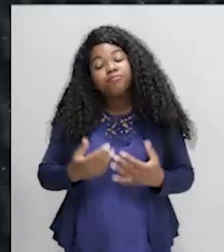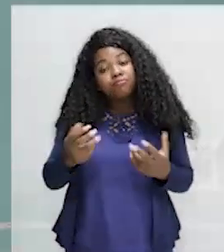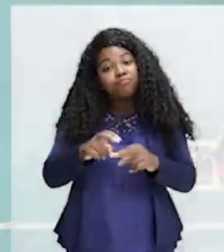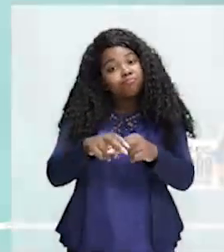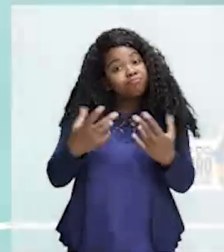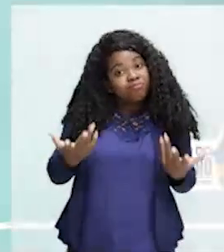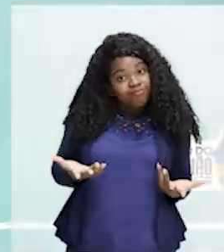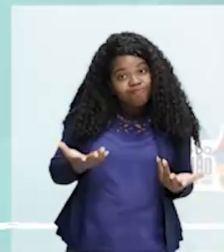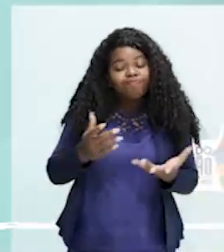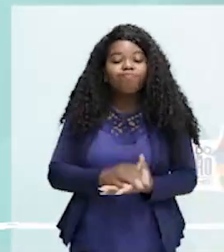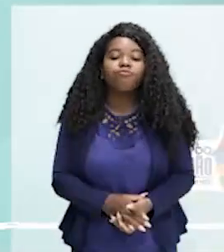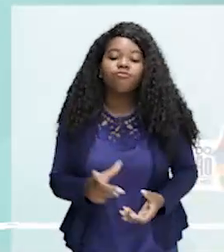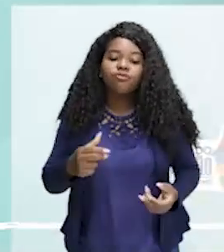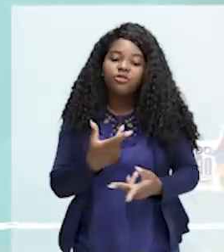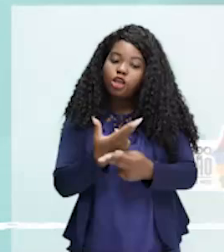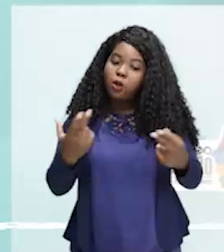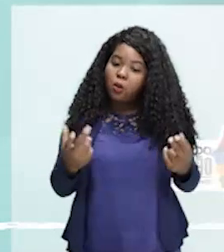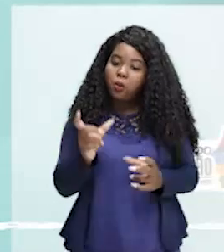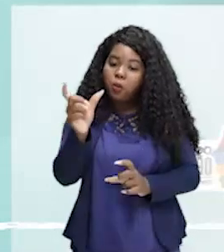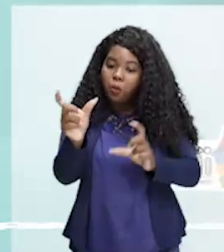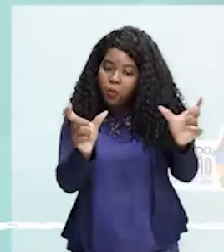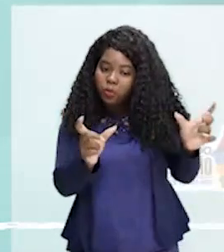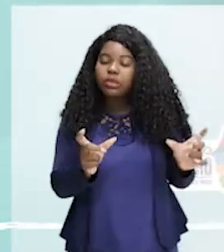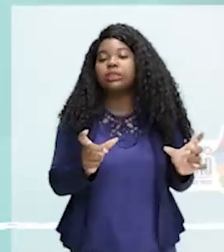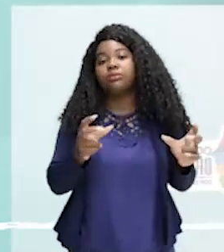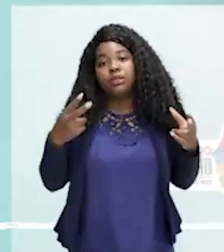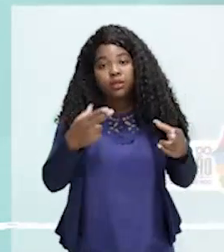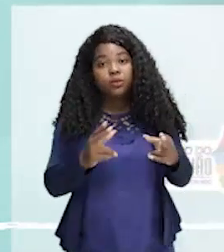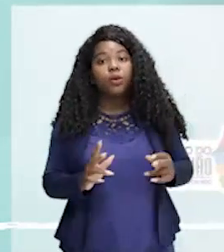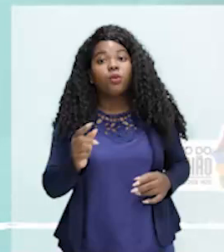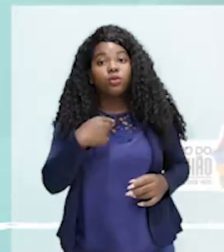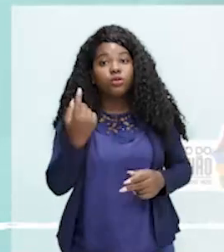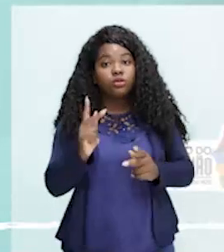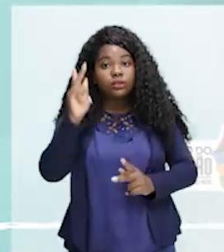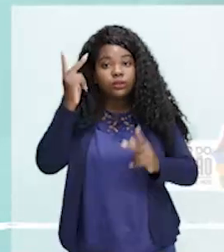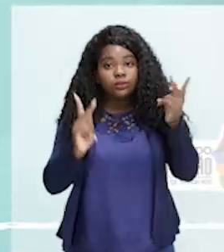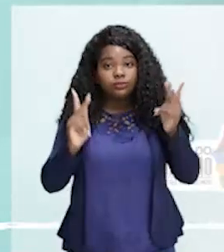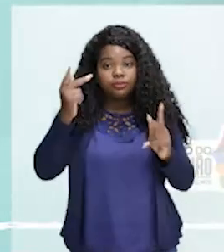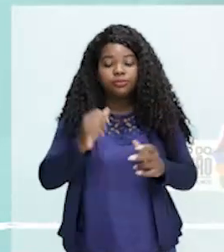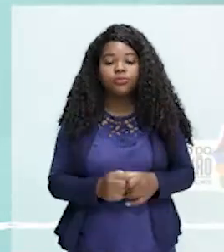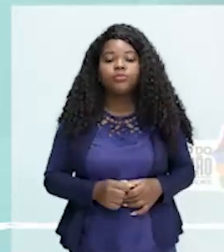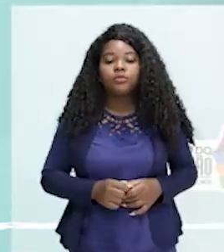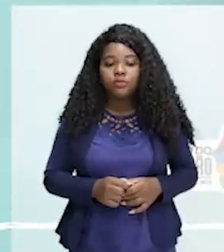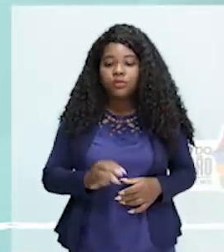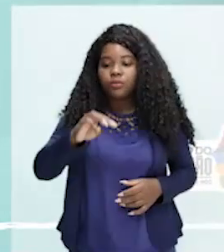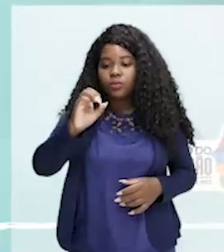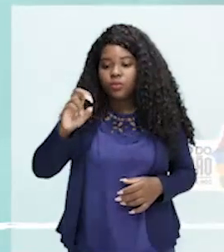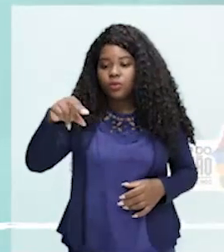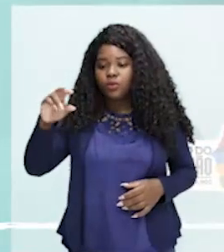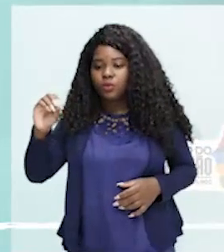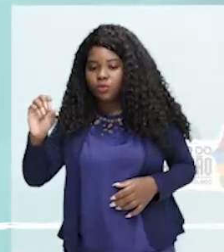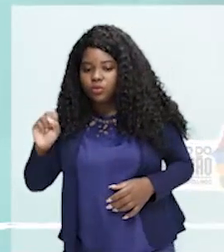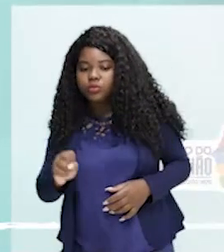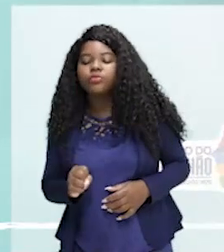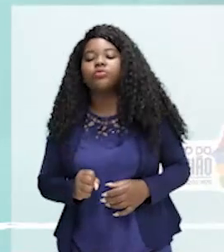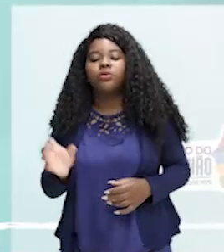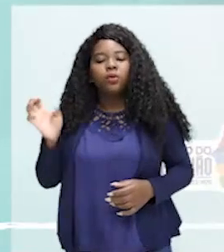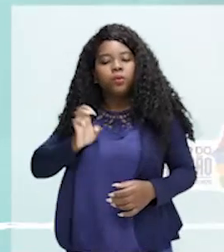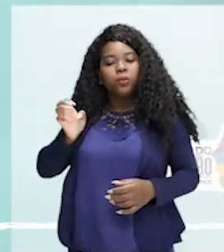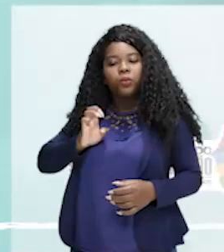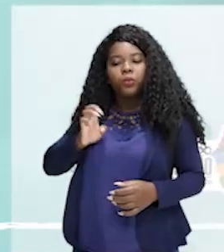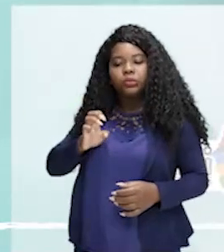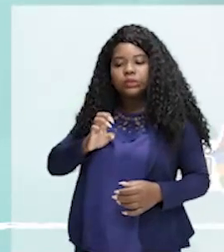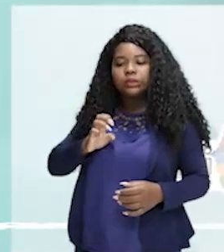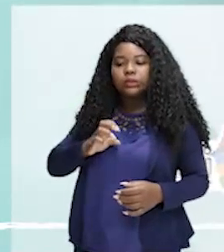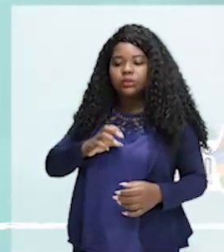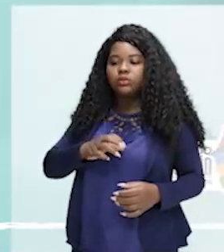E aí, nós temos outras palavras que são bem pertinentes ao nosso carnaval. Reinado de momos, os ricos que quebravam os paradigmas religiosos